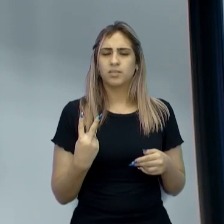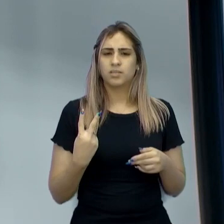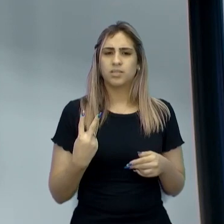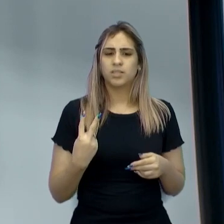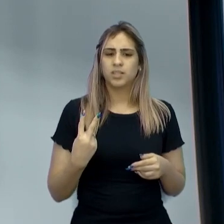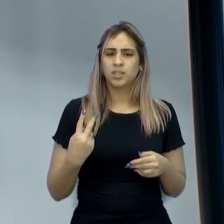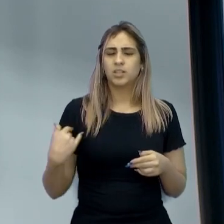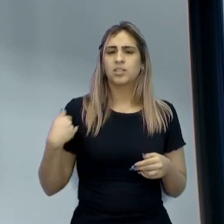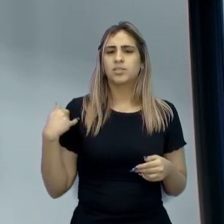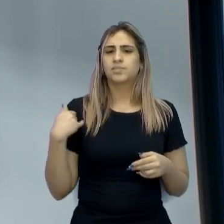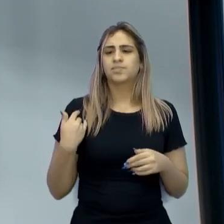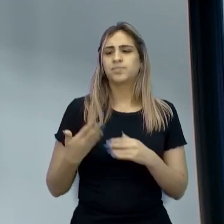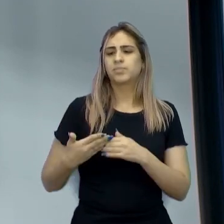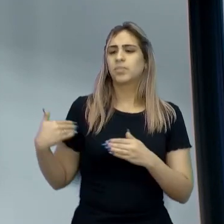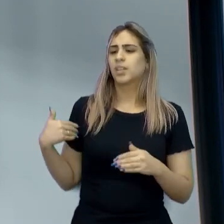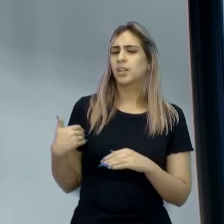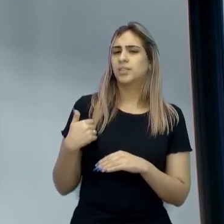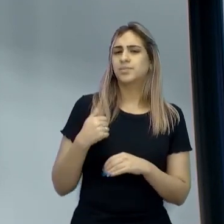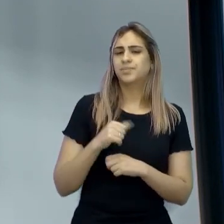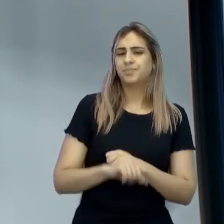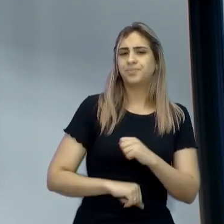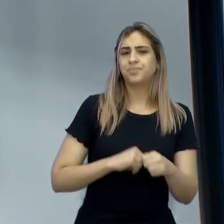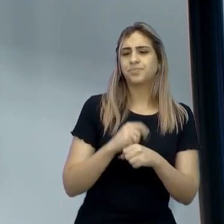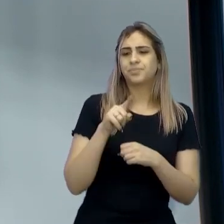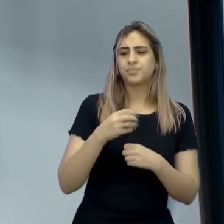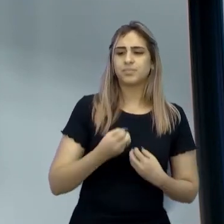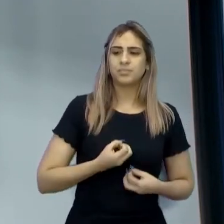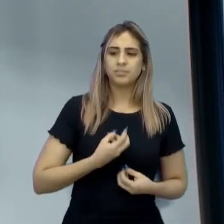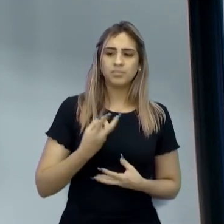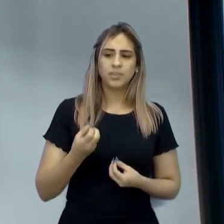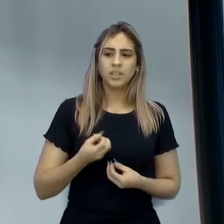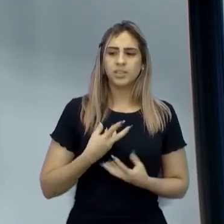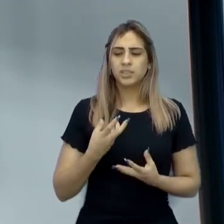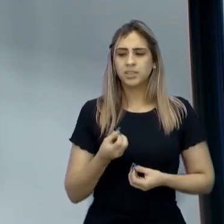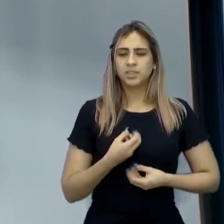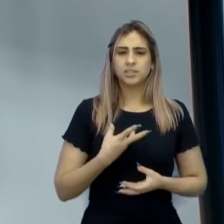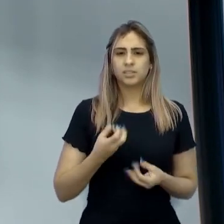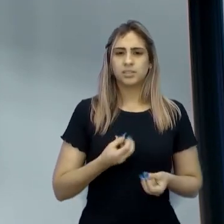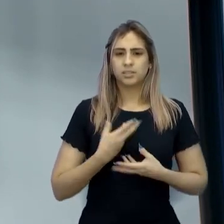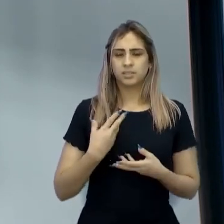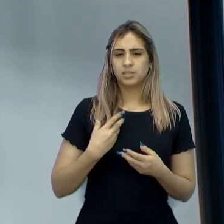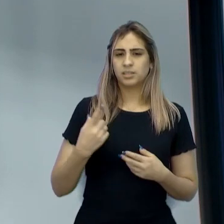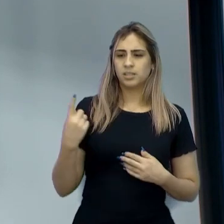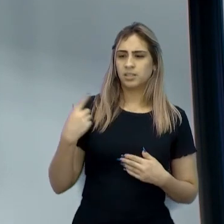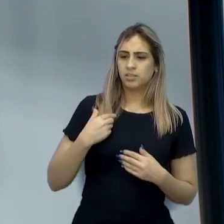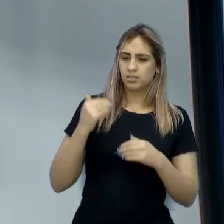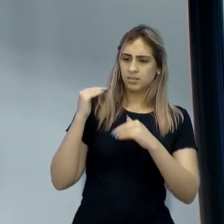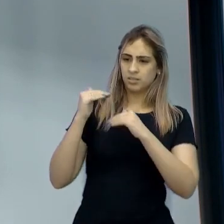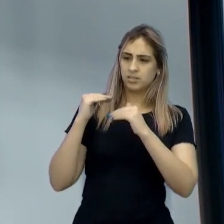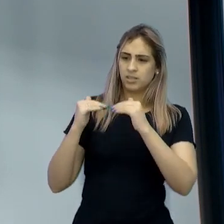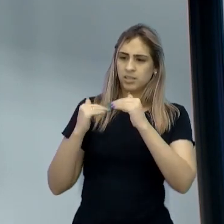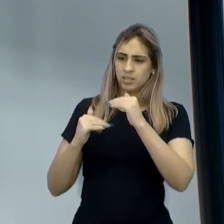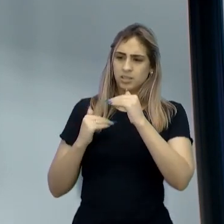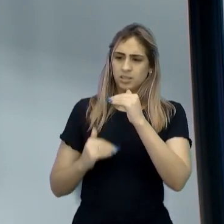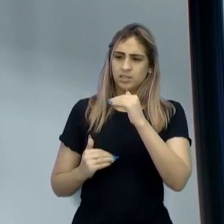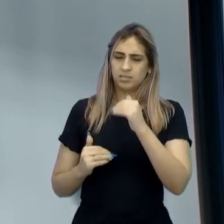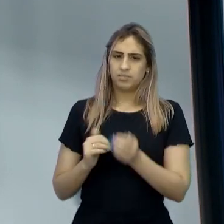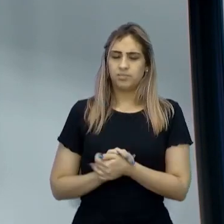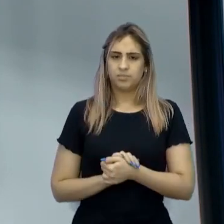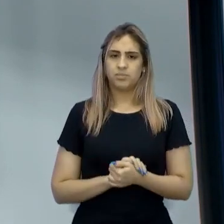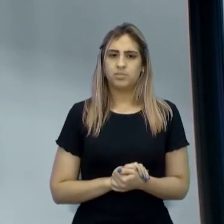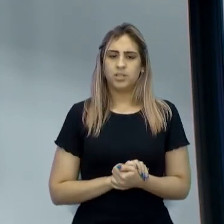do ano 2000, né? E as informações, elas descem, vêm na nossa mente, vêm na nossa vida como